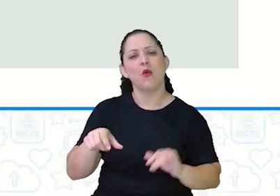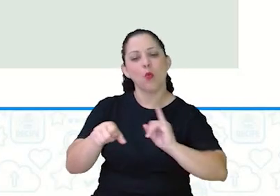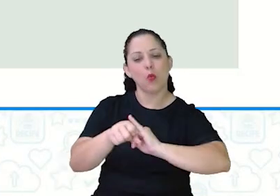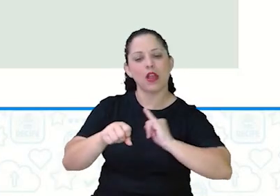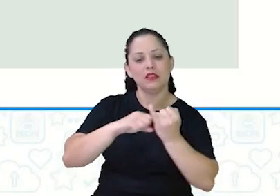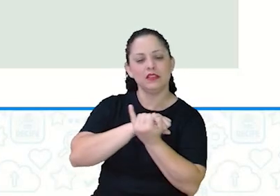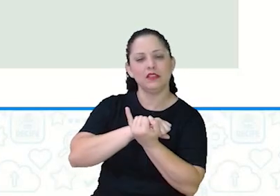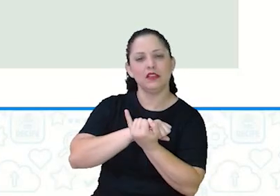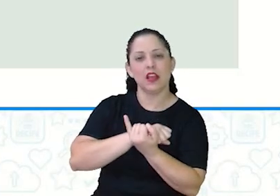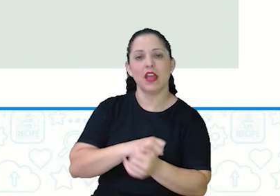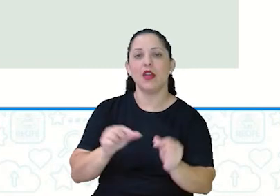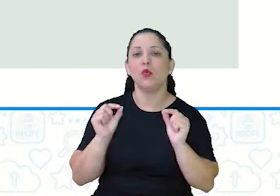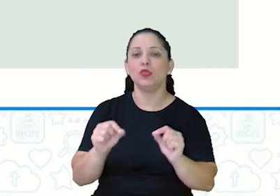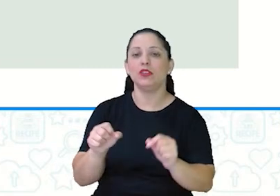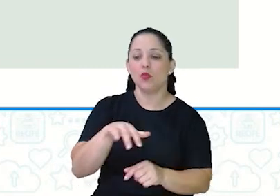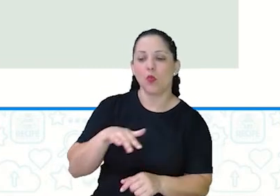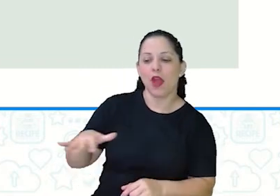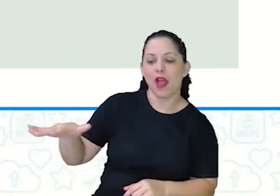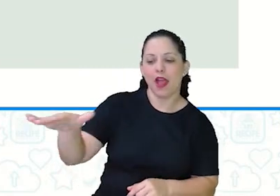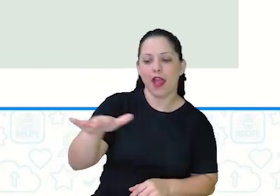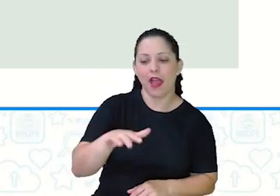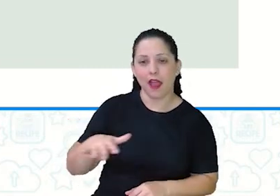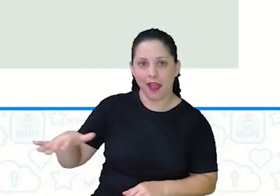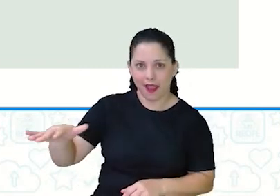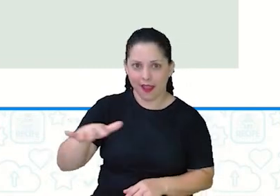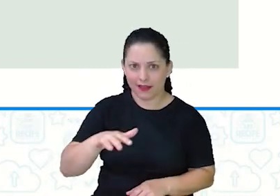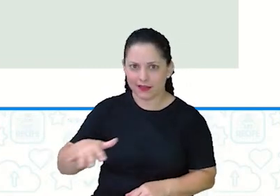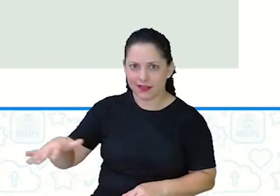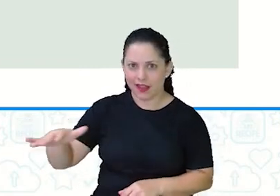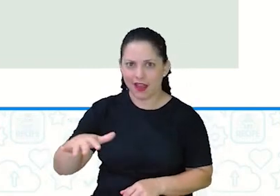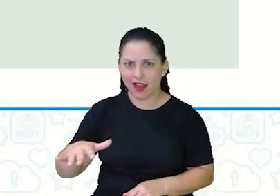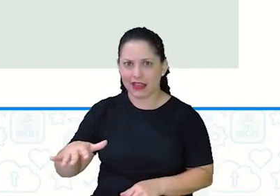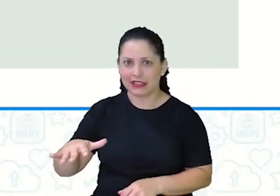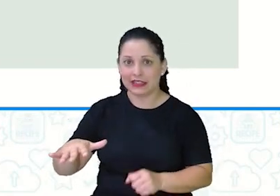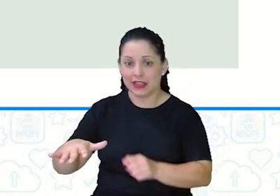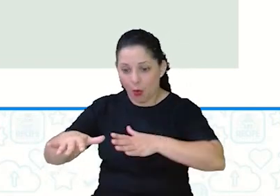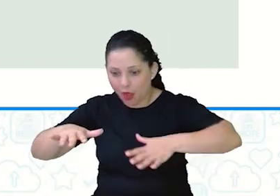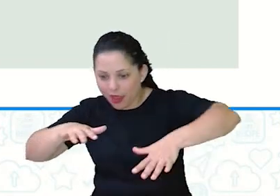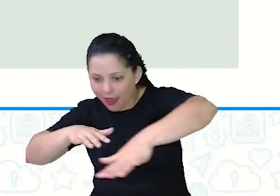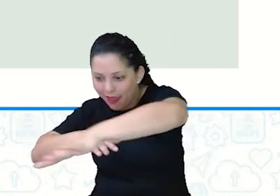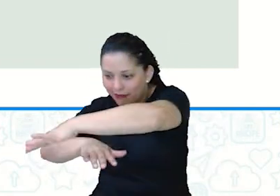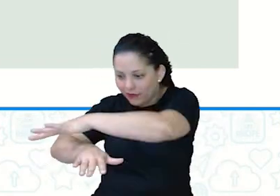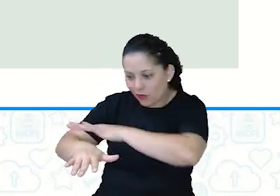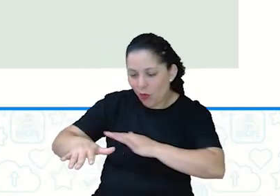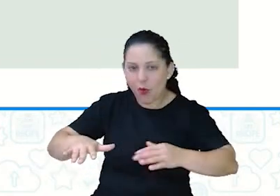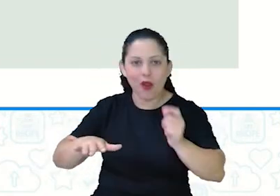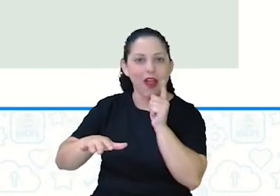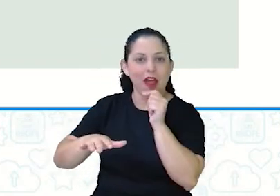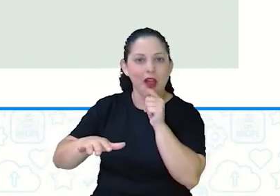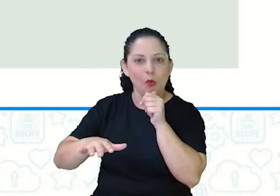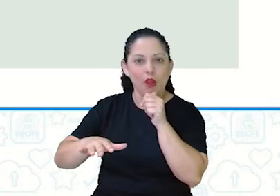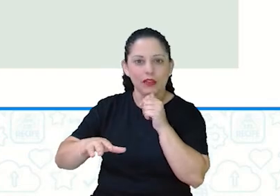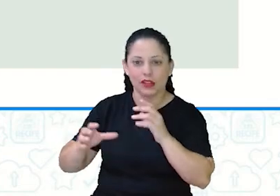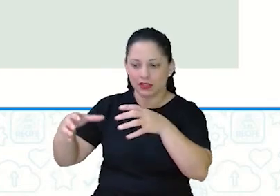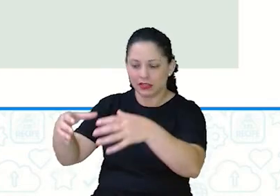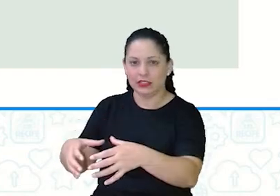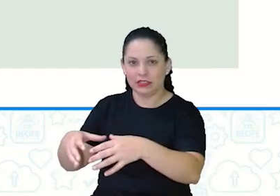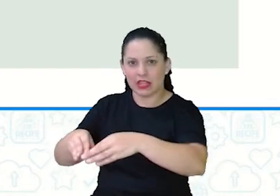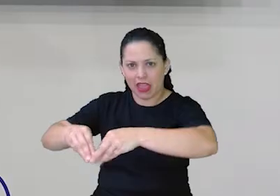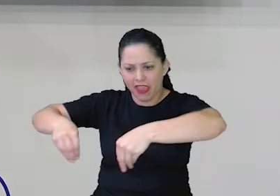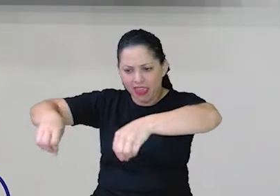é qualquer pedaço de terra subcontinental cercado por água. Isso significa o quê? Aqui no